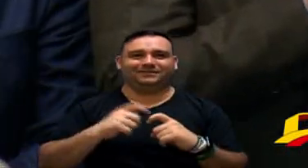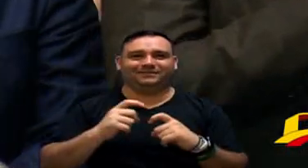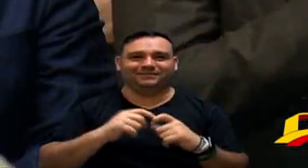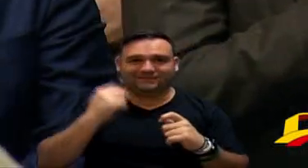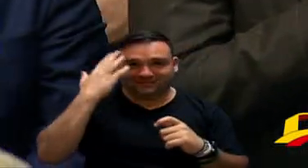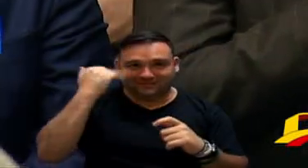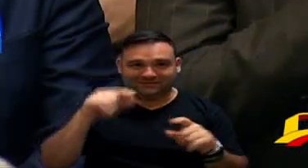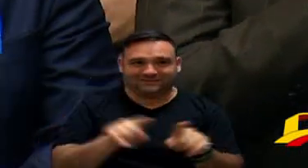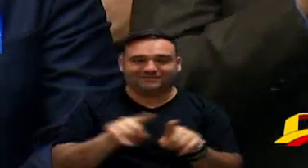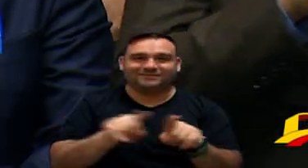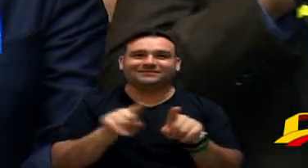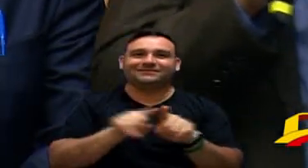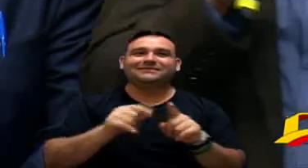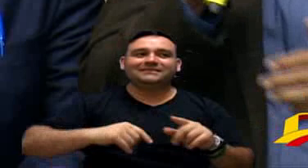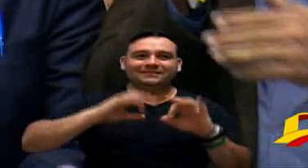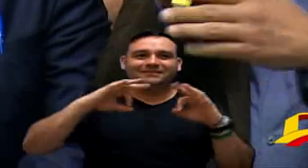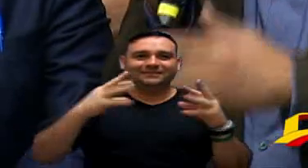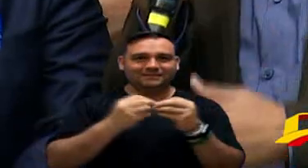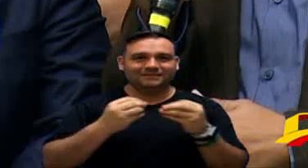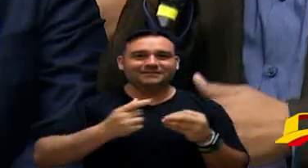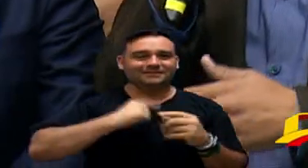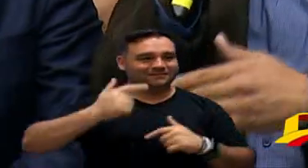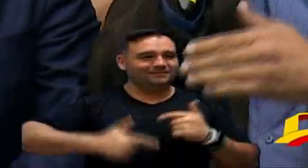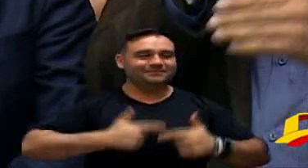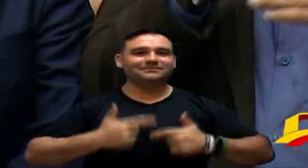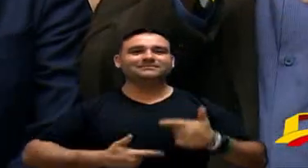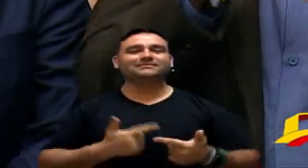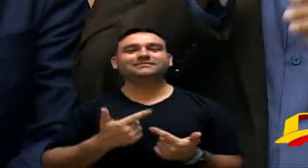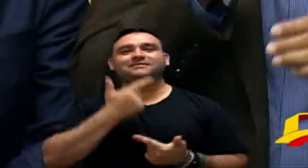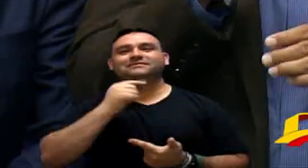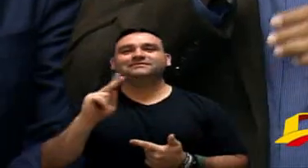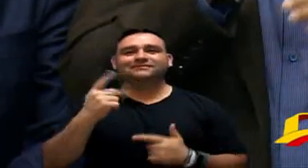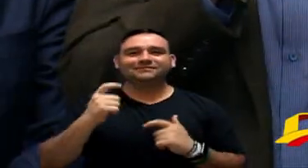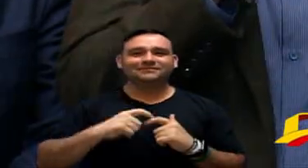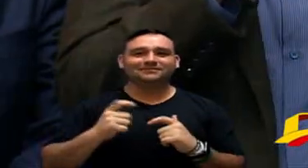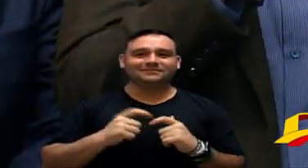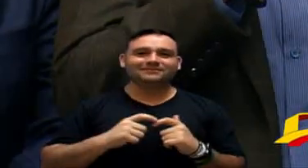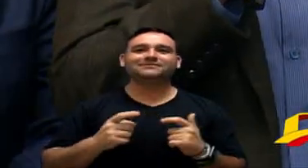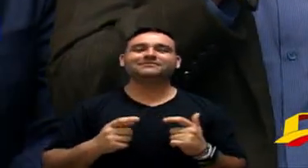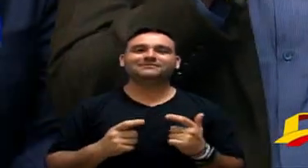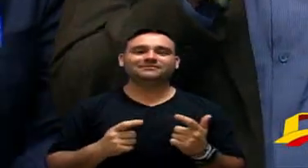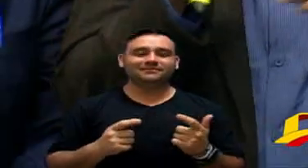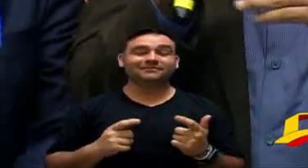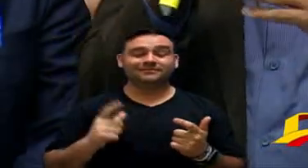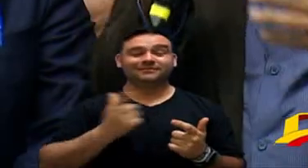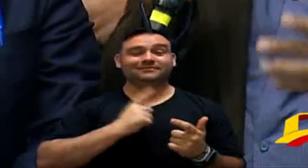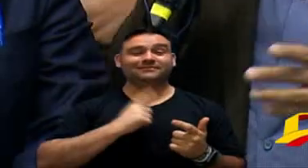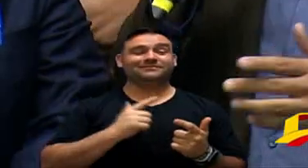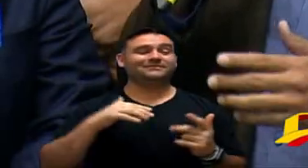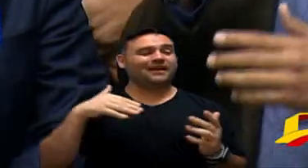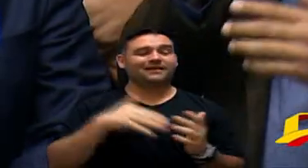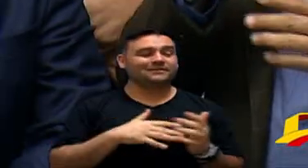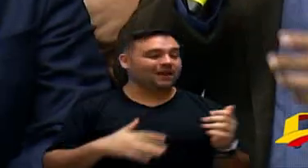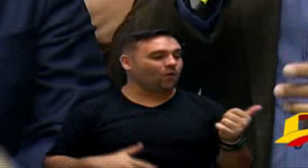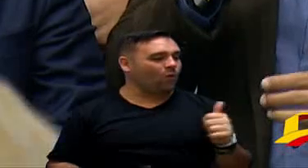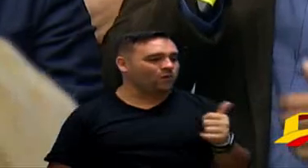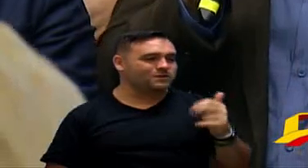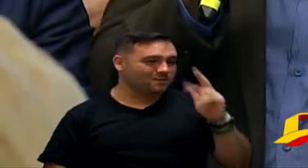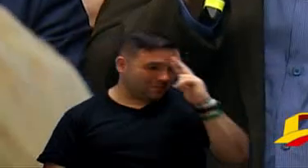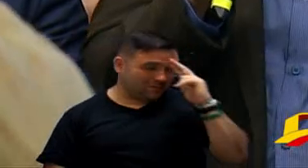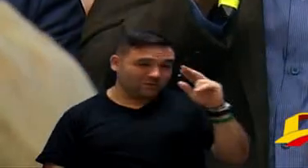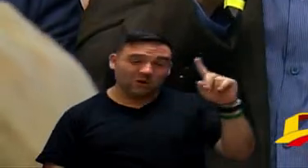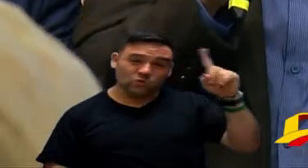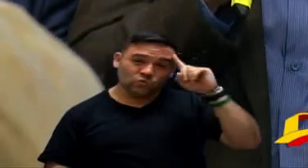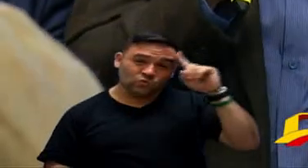seu bem mais precioso que a família para trabalhar então Doutor Hélio Ele atende até às 11 horas da noite meia-noite